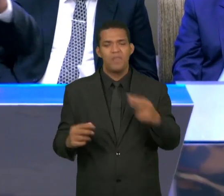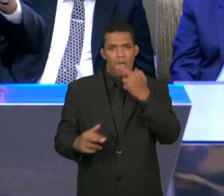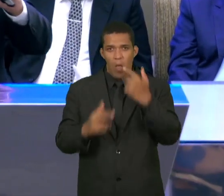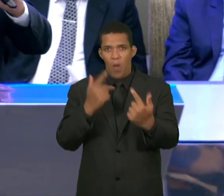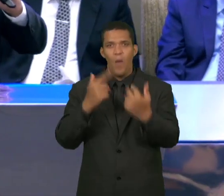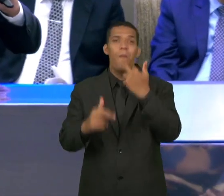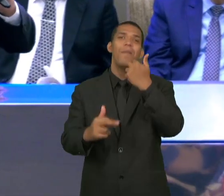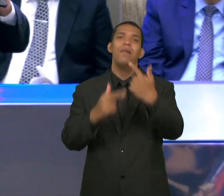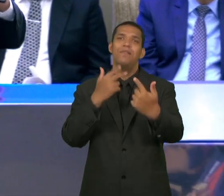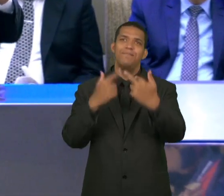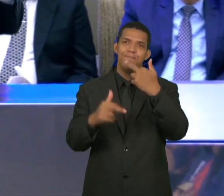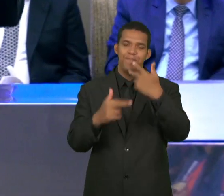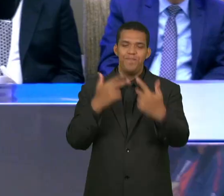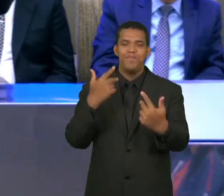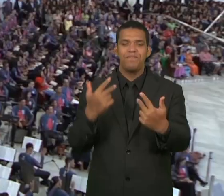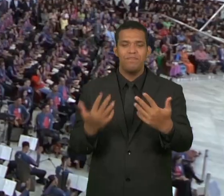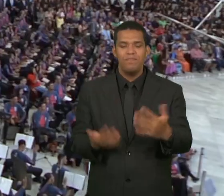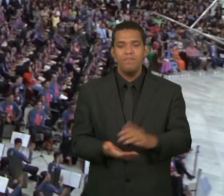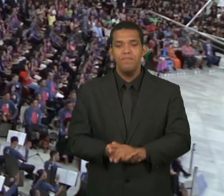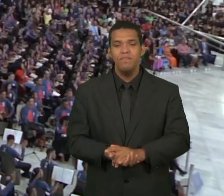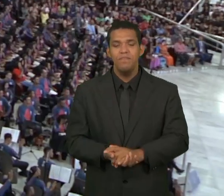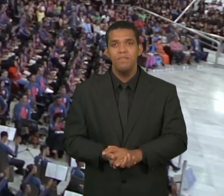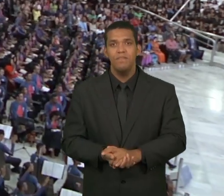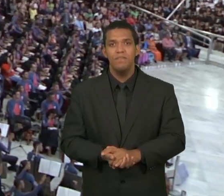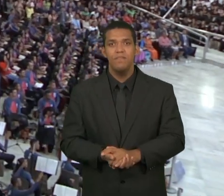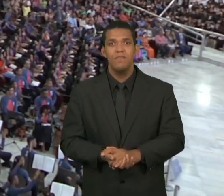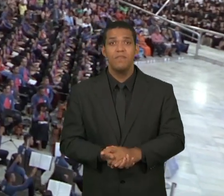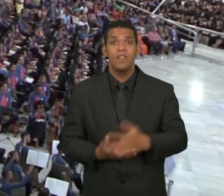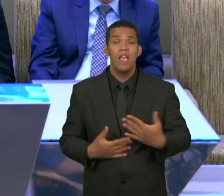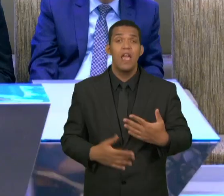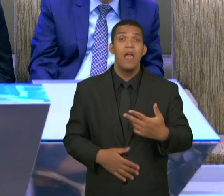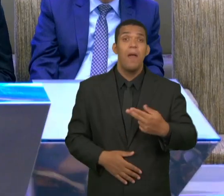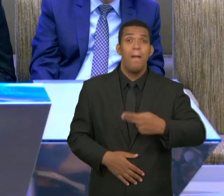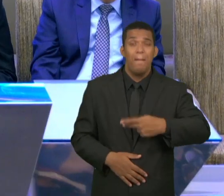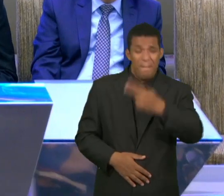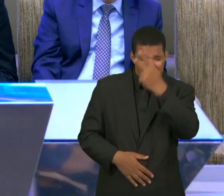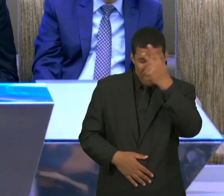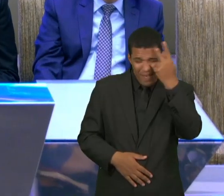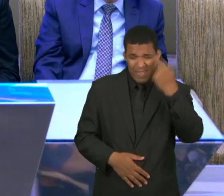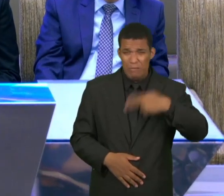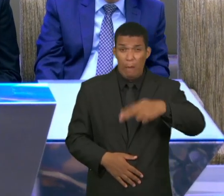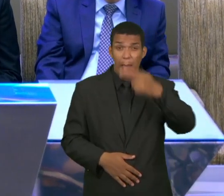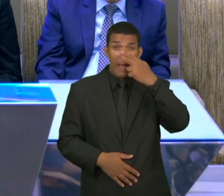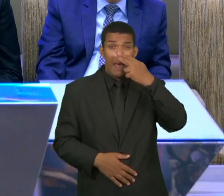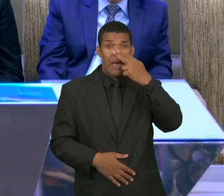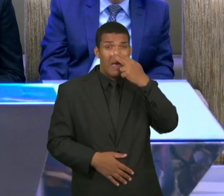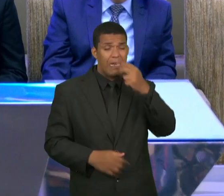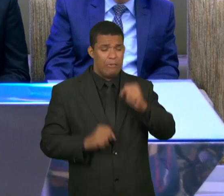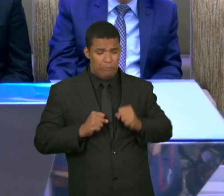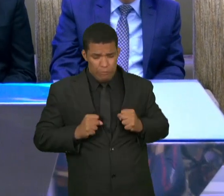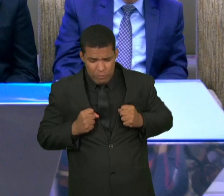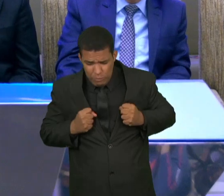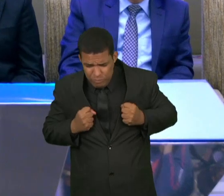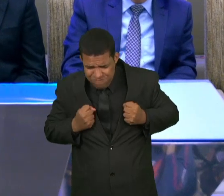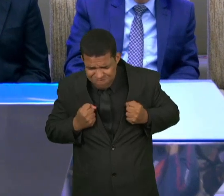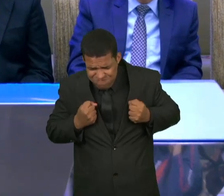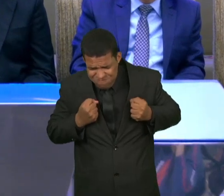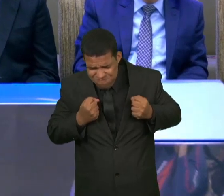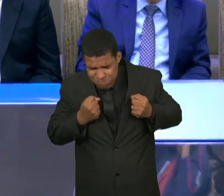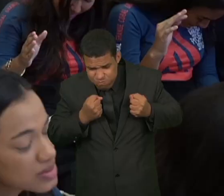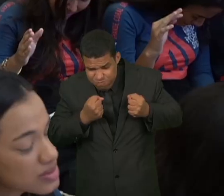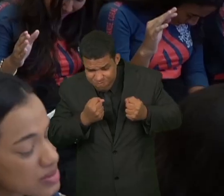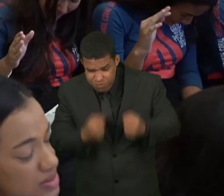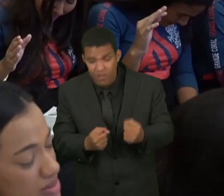um escape na terra. Quem perseverar até o fim vai ver o propósito de